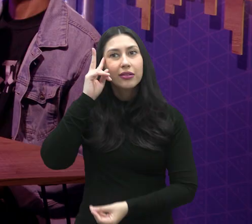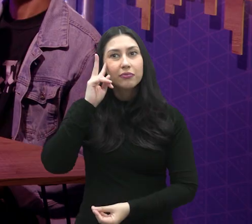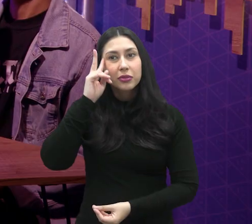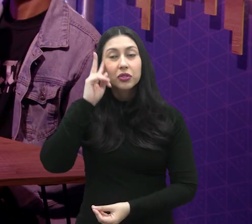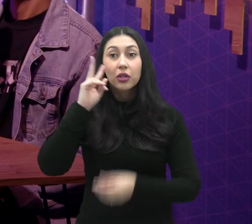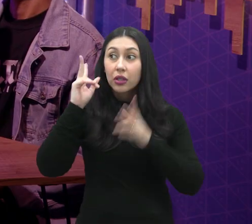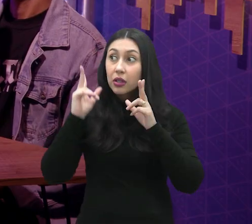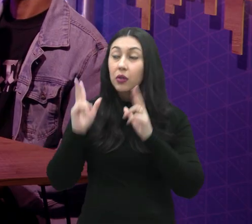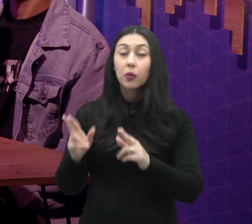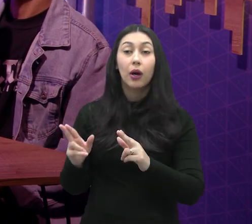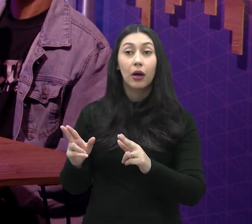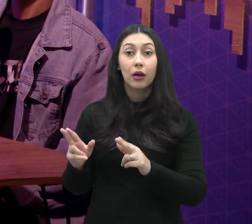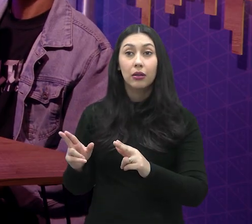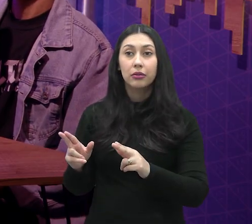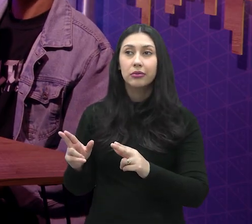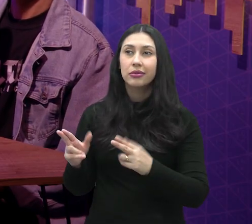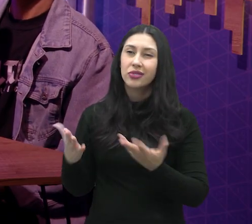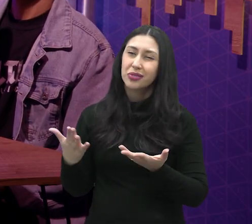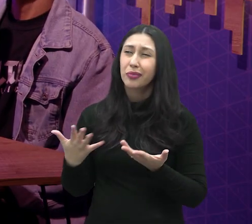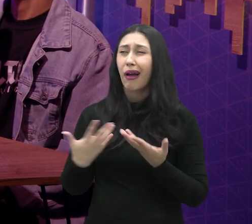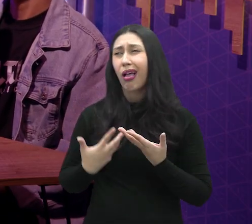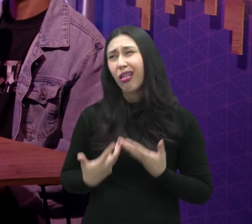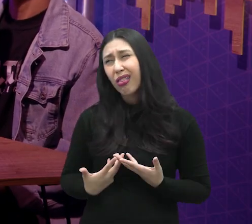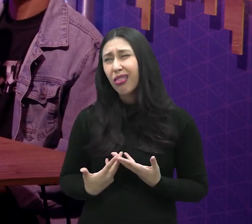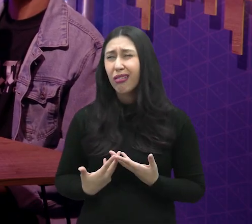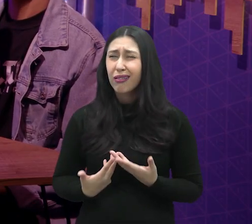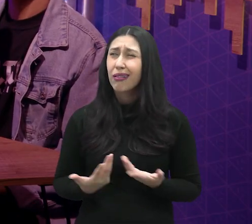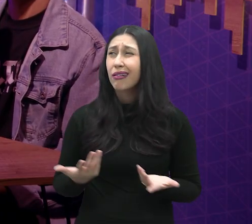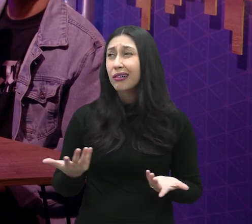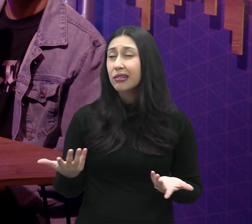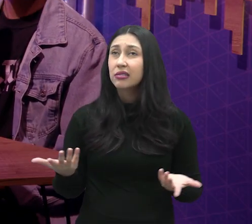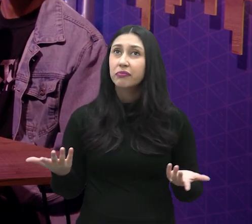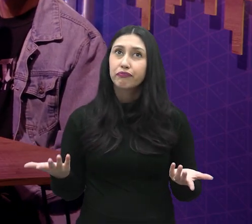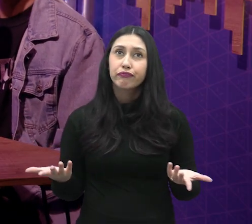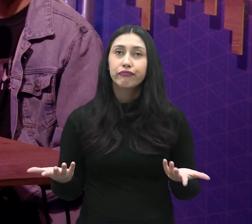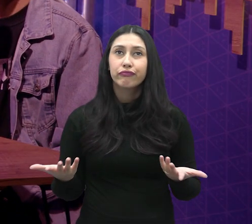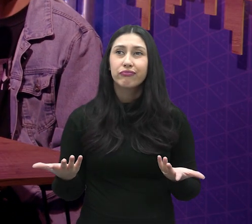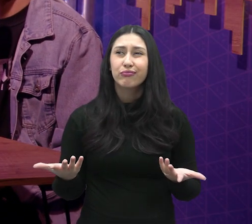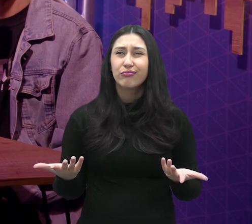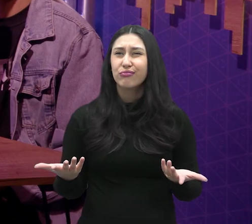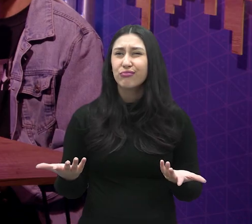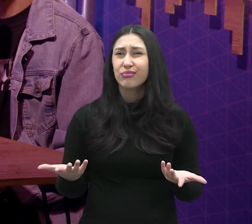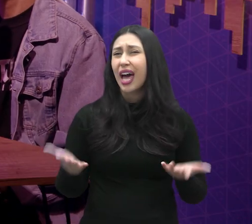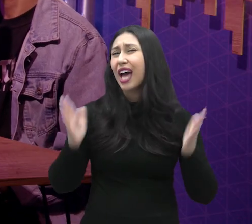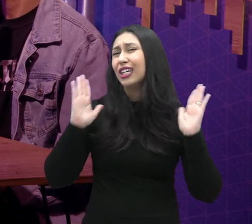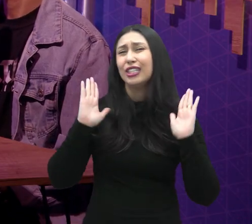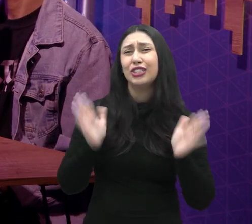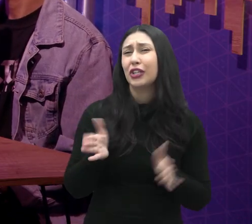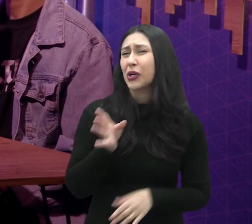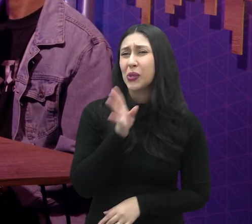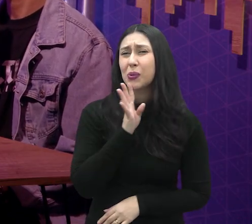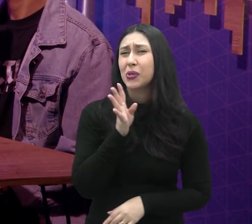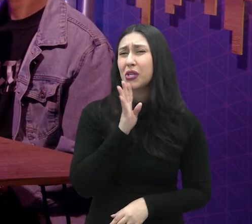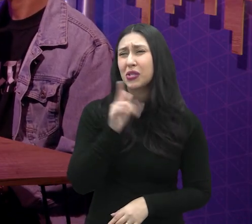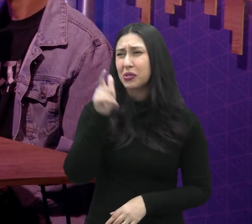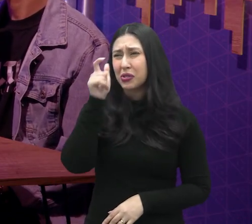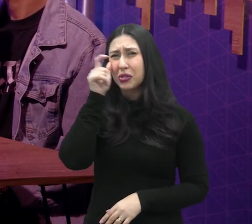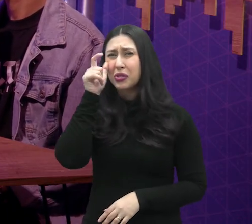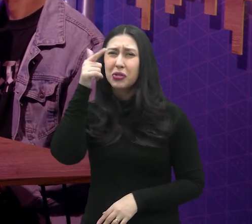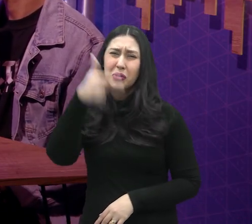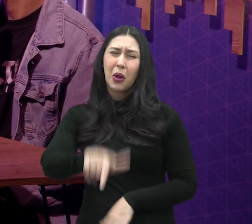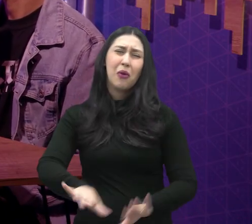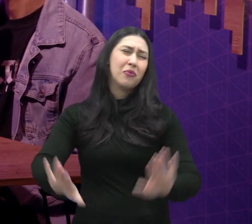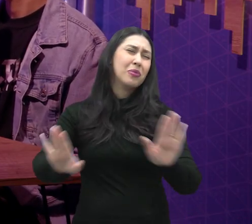mesma história, sem que fique maçante ou chato, porque a pessoa pode falar, eu não vou assistir, eu já vi,